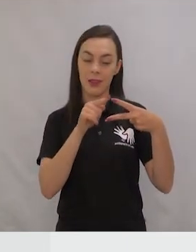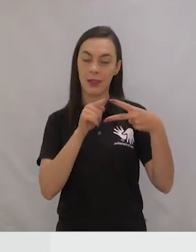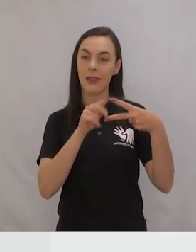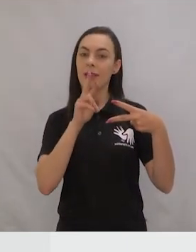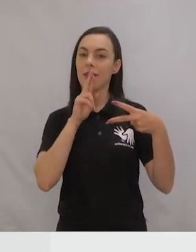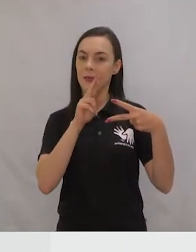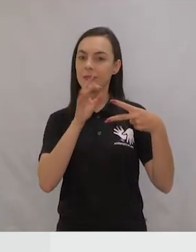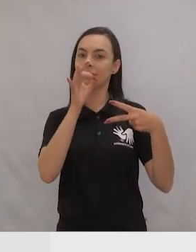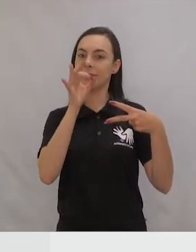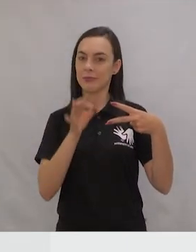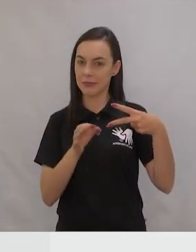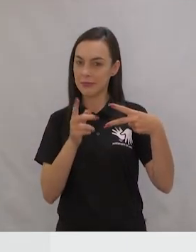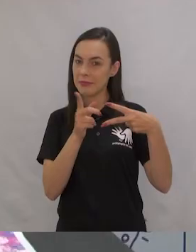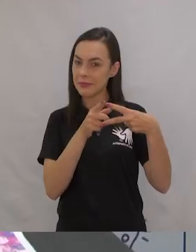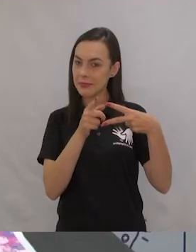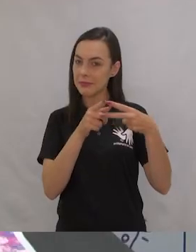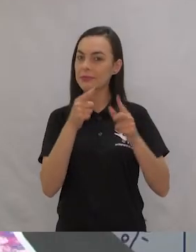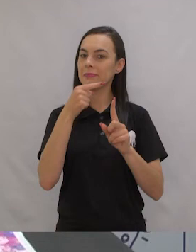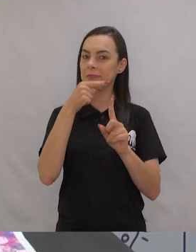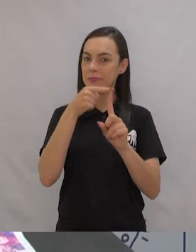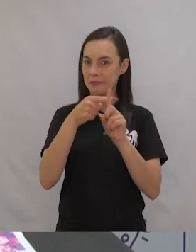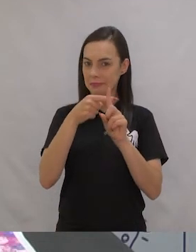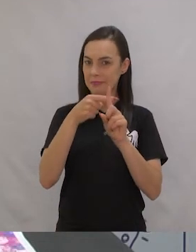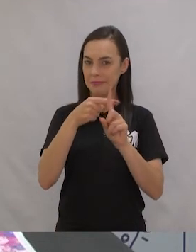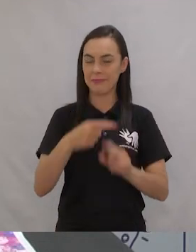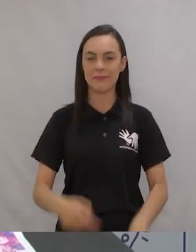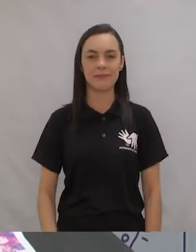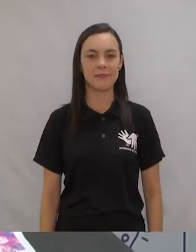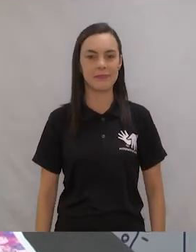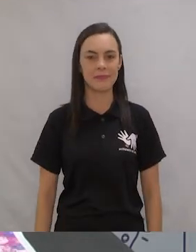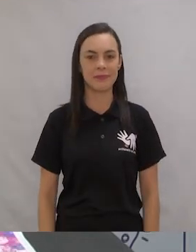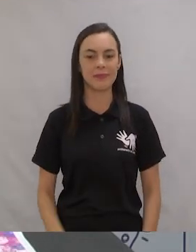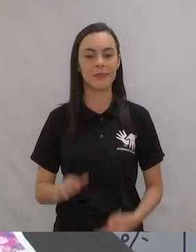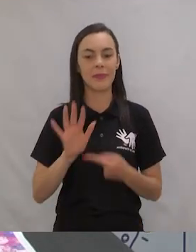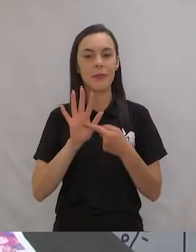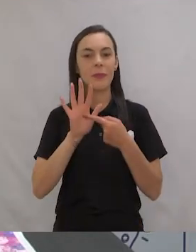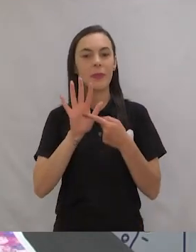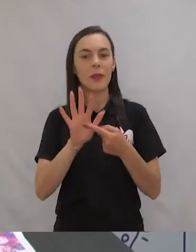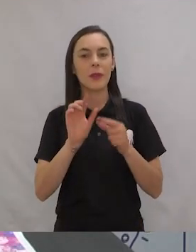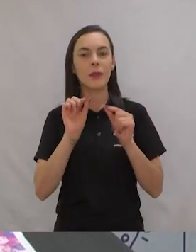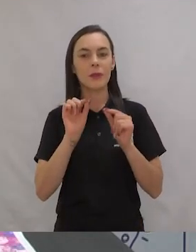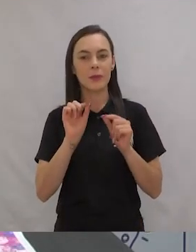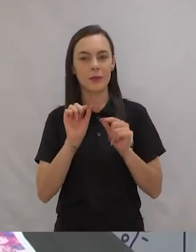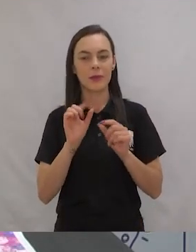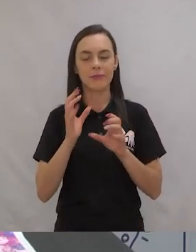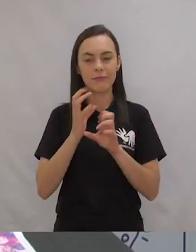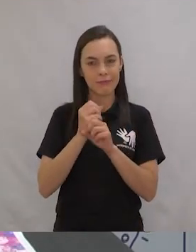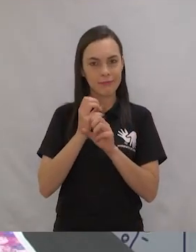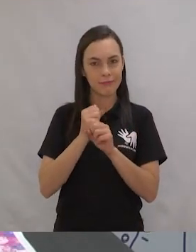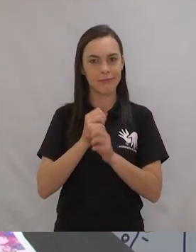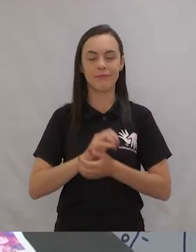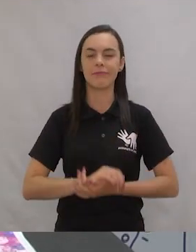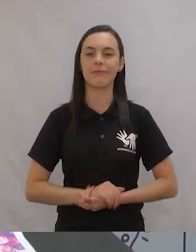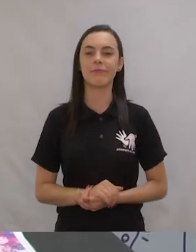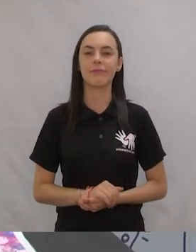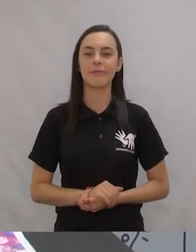Muito bem! A adição é o sinal do mais, que representa, né, a cruz